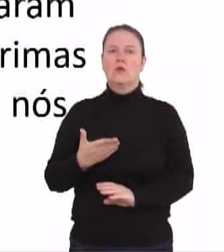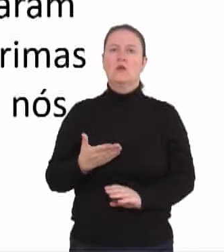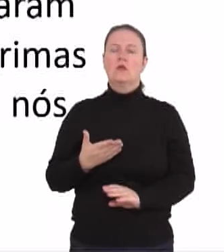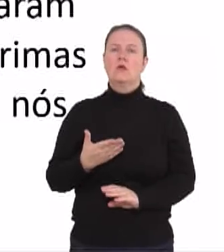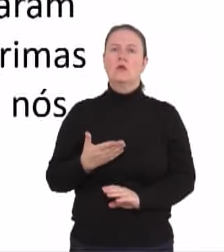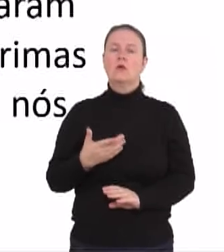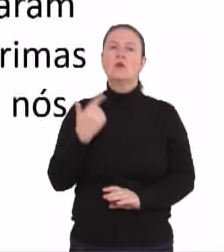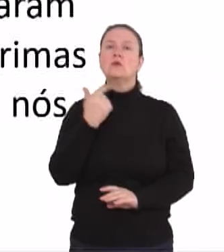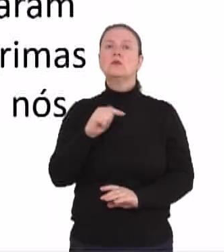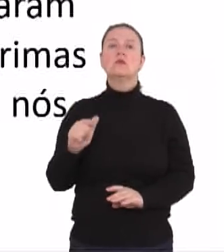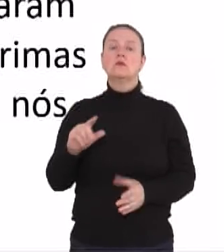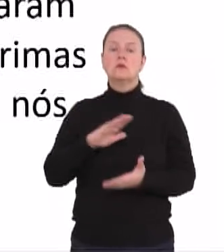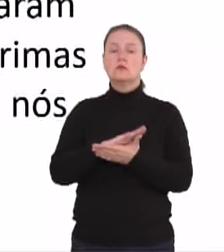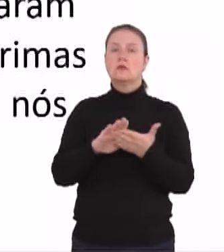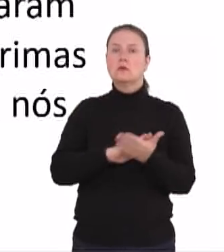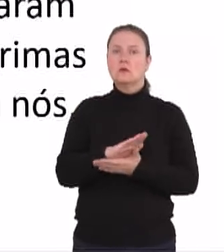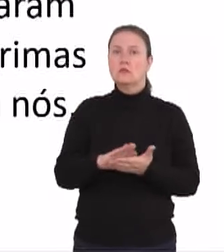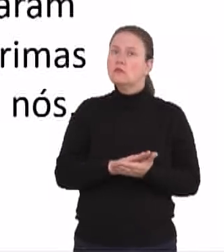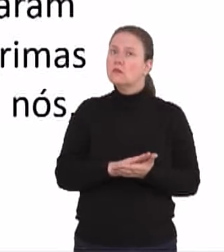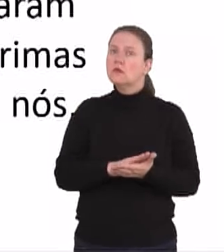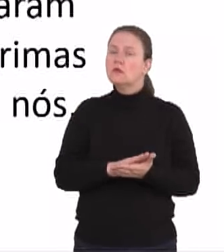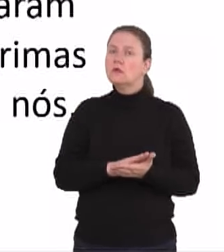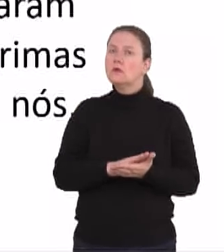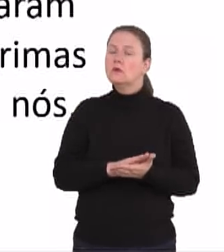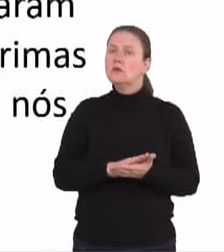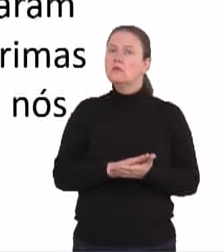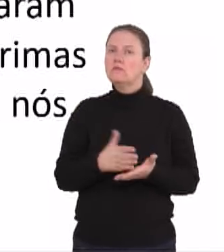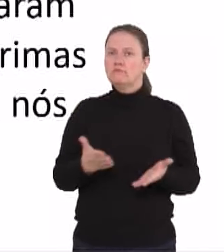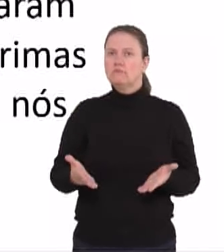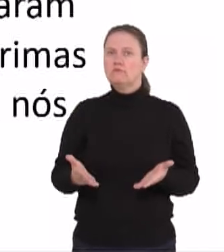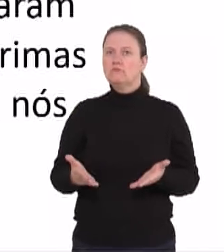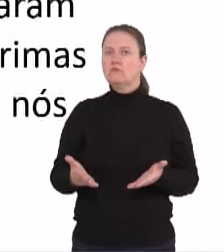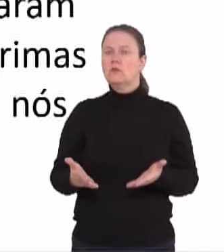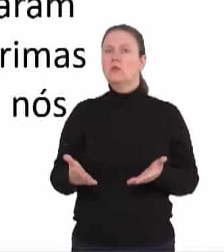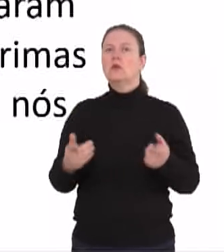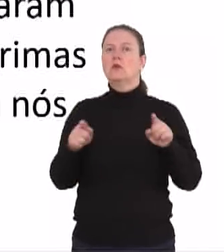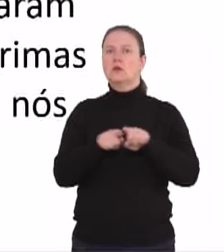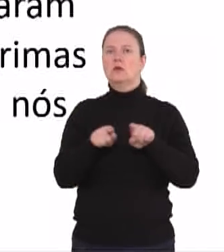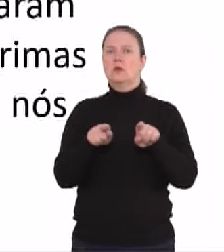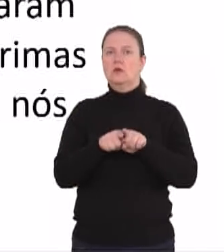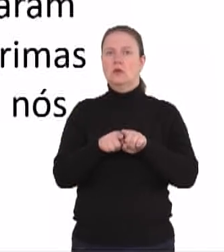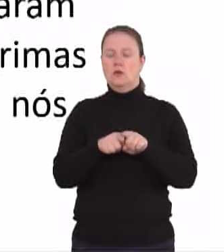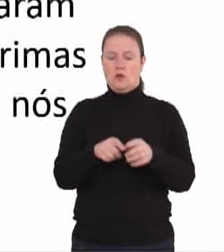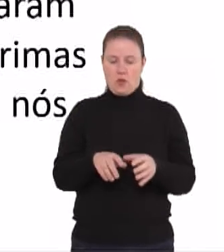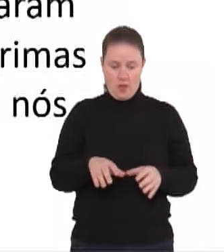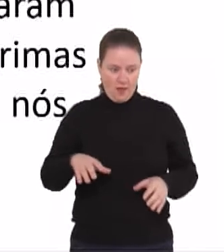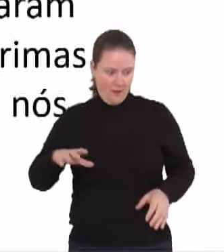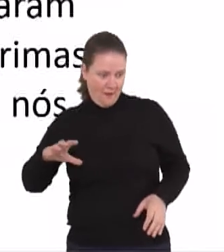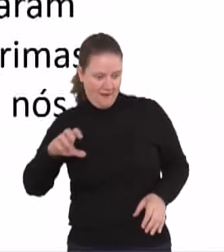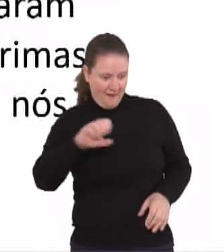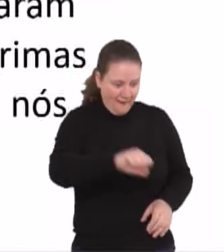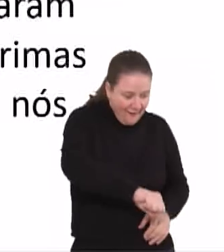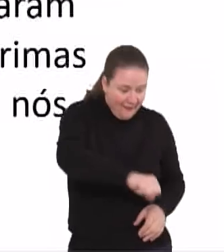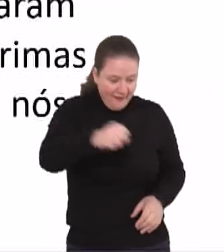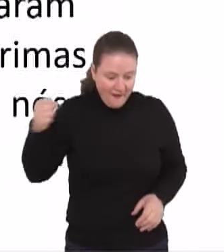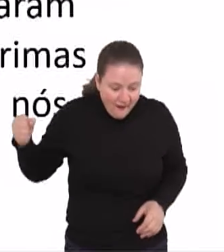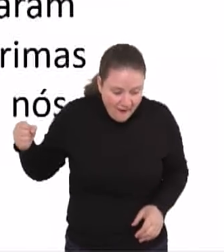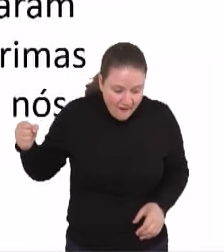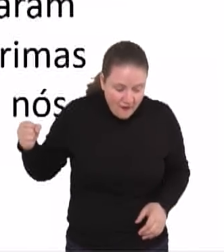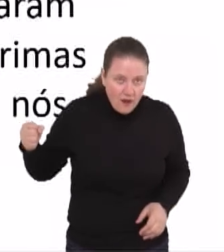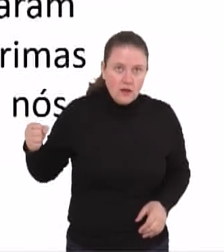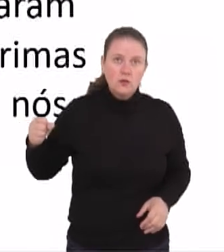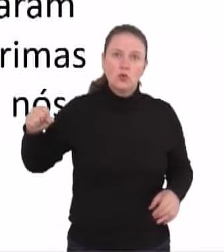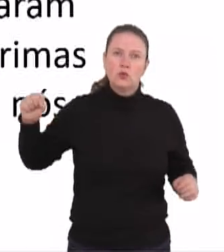Não tem nada dentro delas, irmão? Tani avançou e destampou uma das cestas. Dela